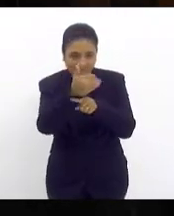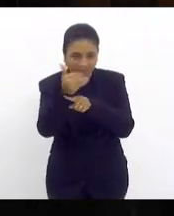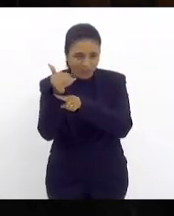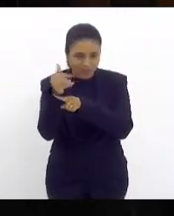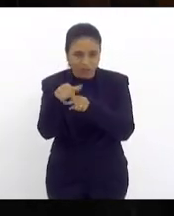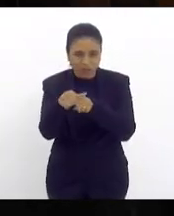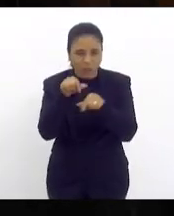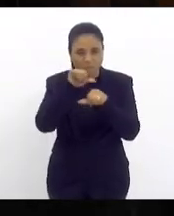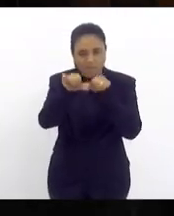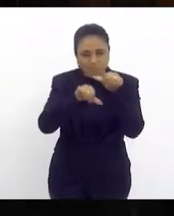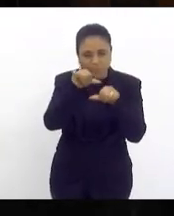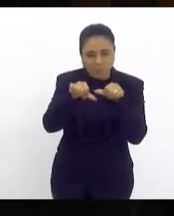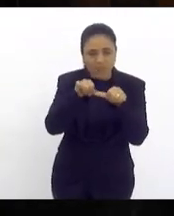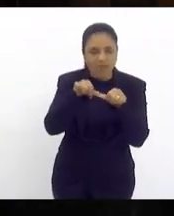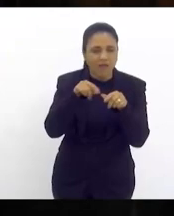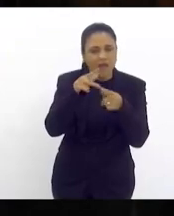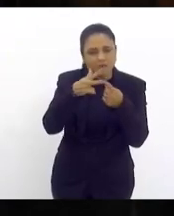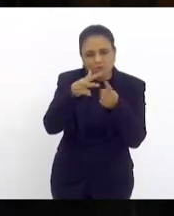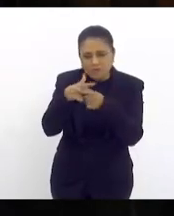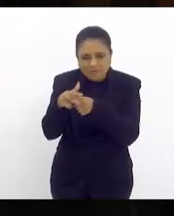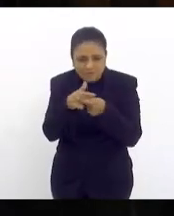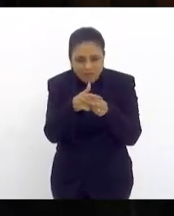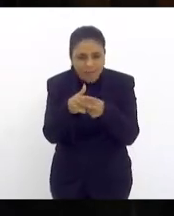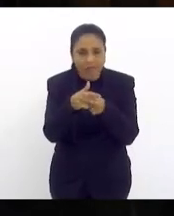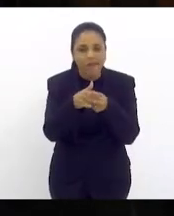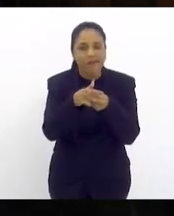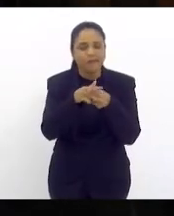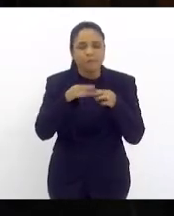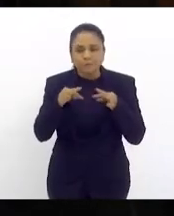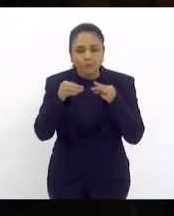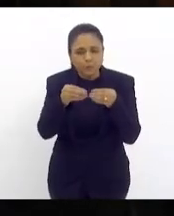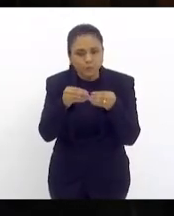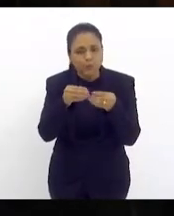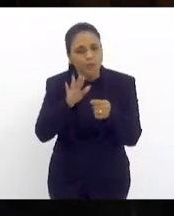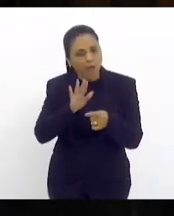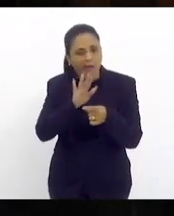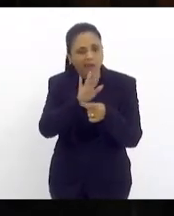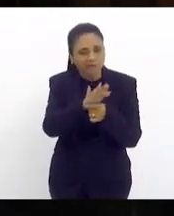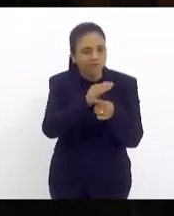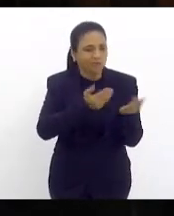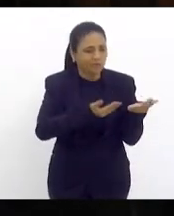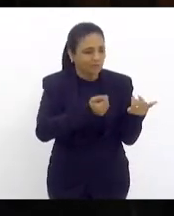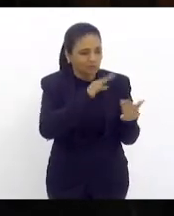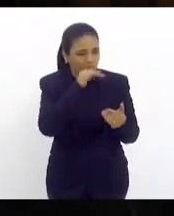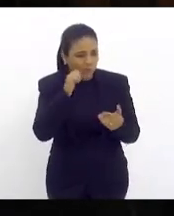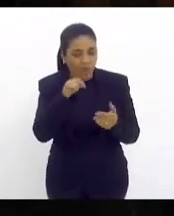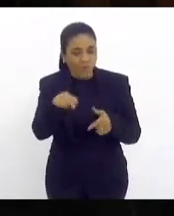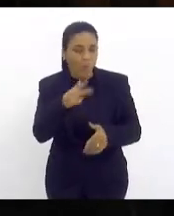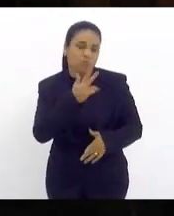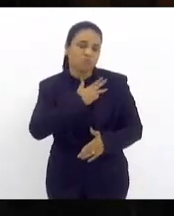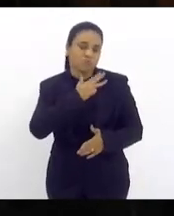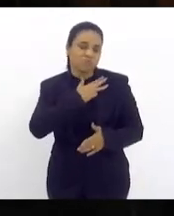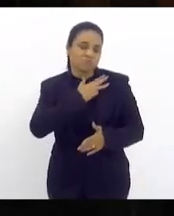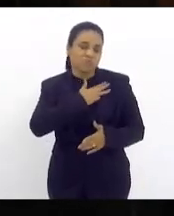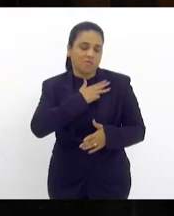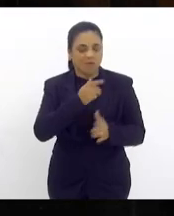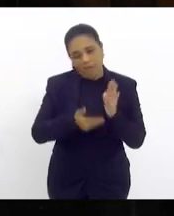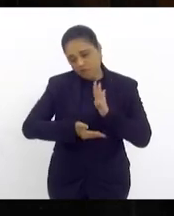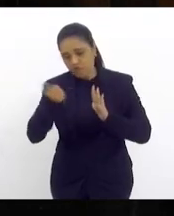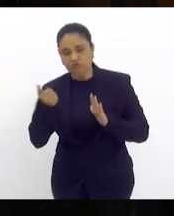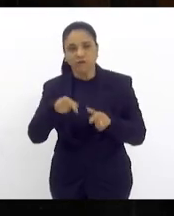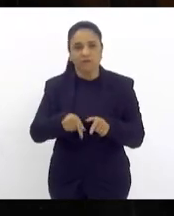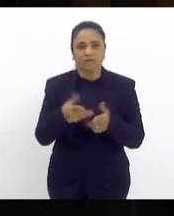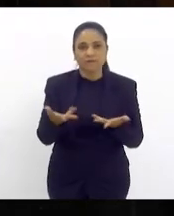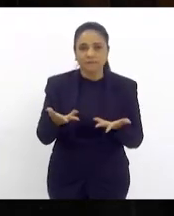trocar um aparelho trocar uma tela tudo que é para beneficiar o brasileiro essa desgraça que atirar aí mais uma